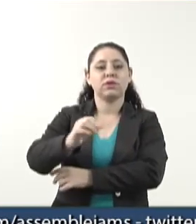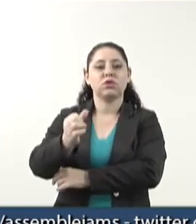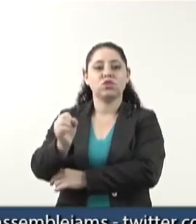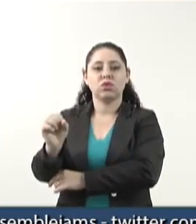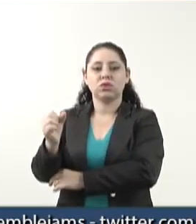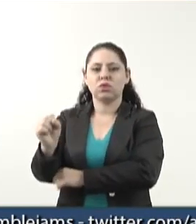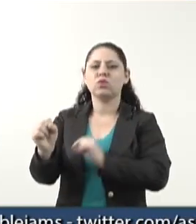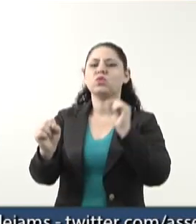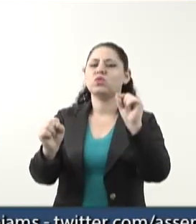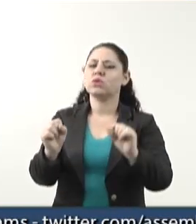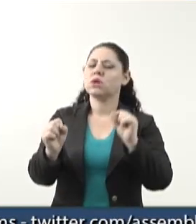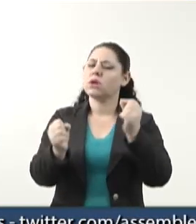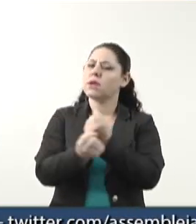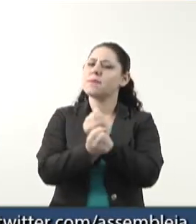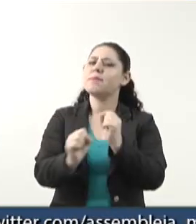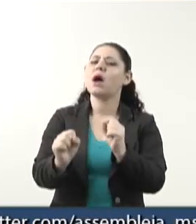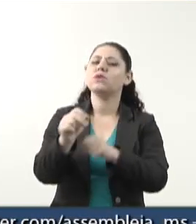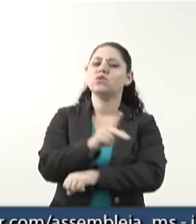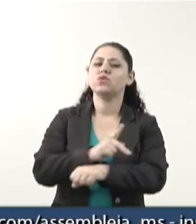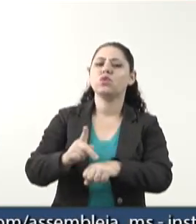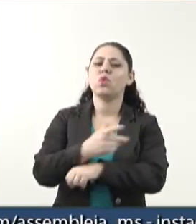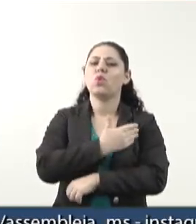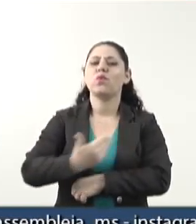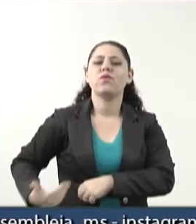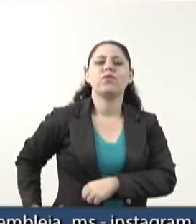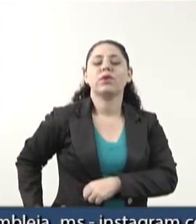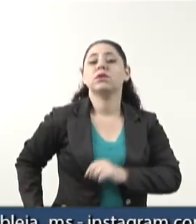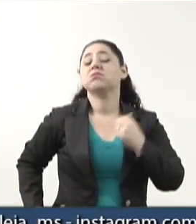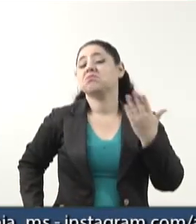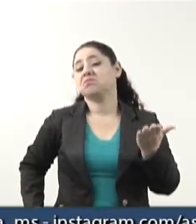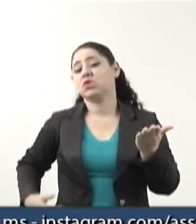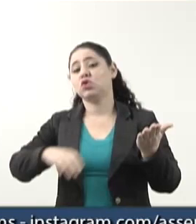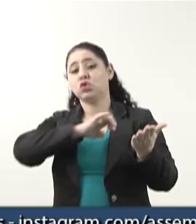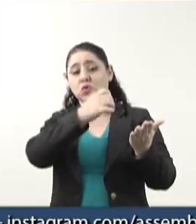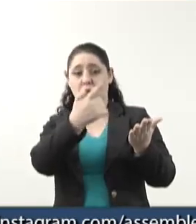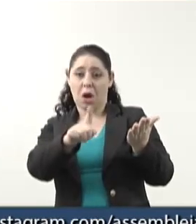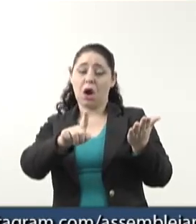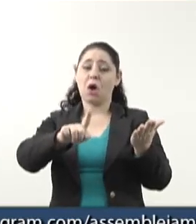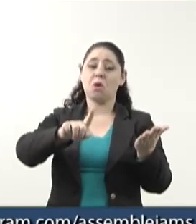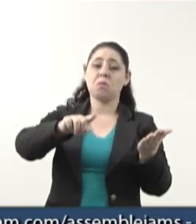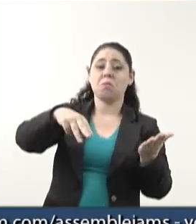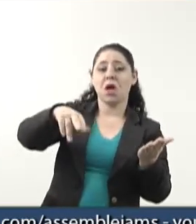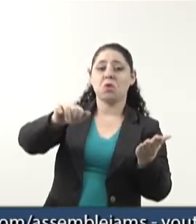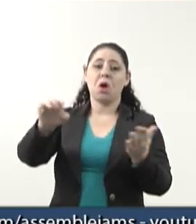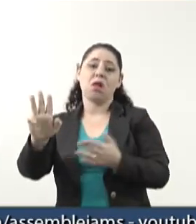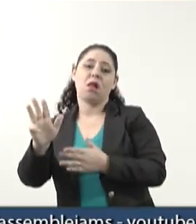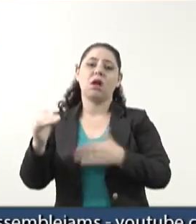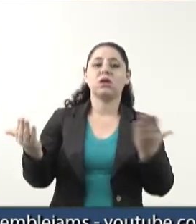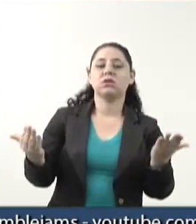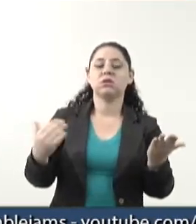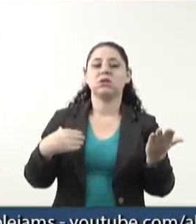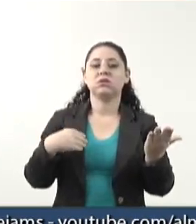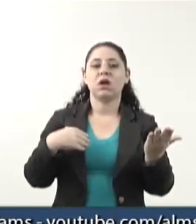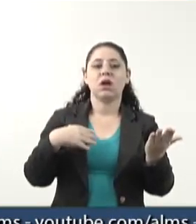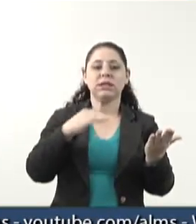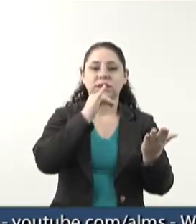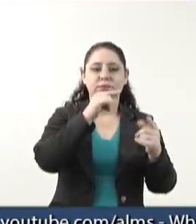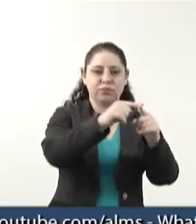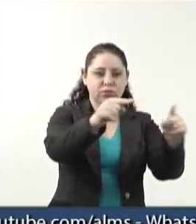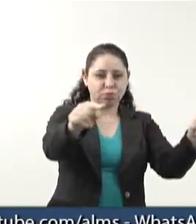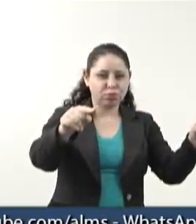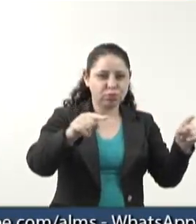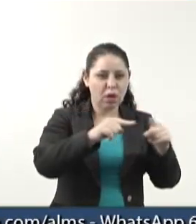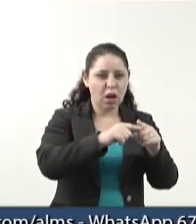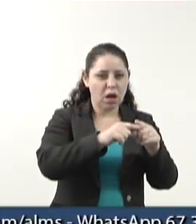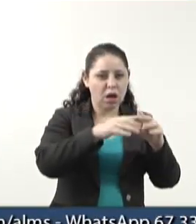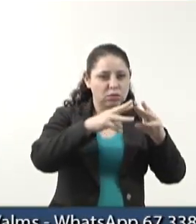1988. O que é que impede do governo federal, seja ele João Manuel ou Luiz Inácio, dele desapropriar a